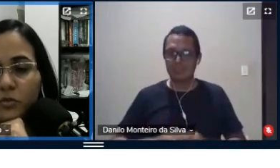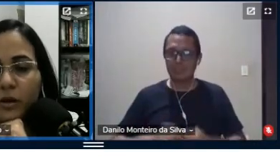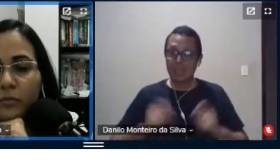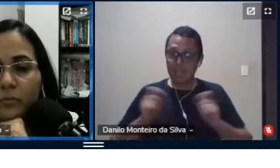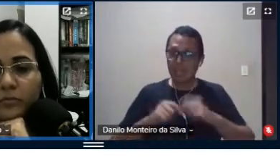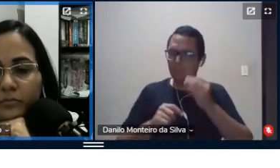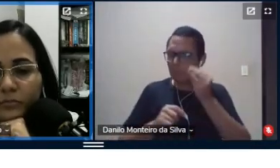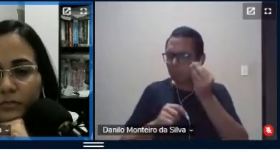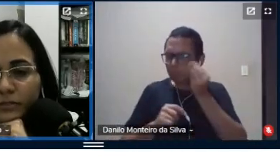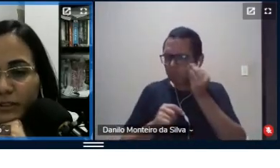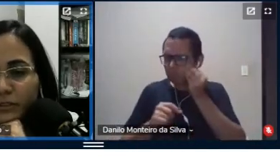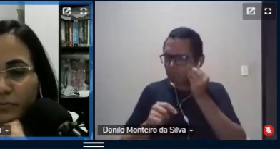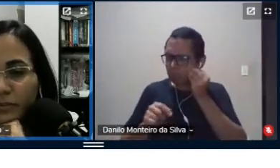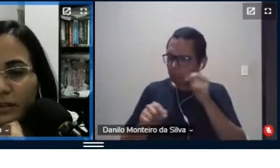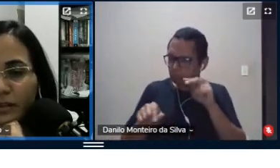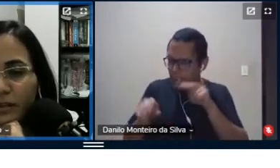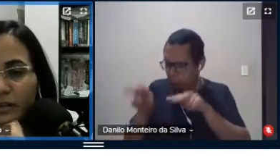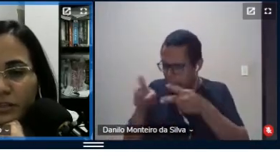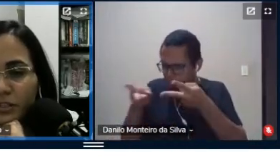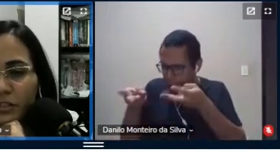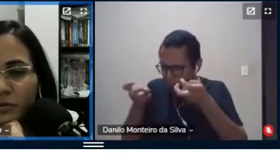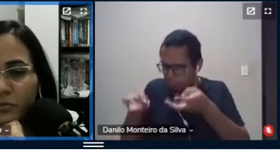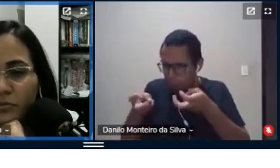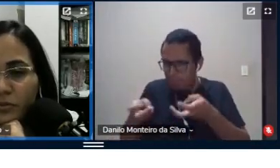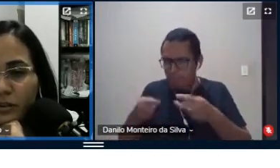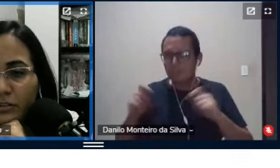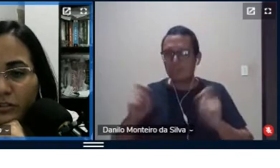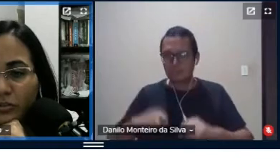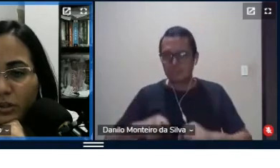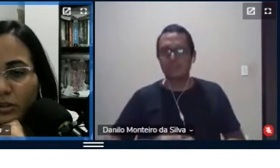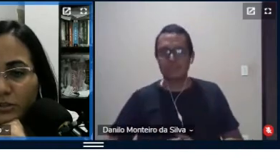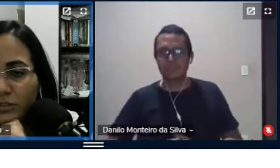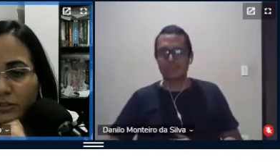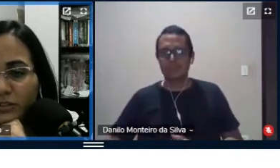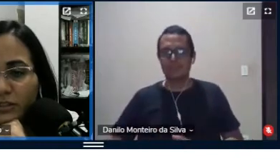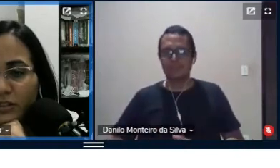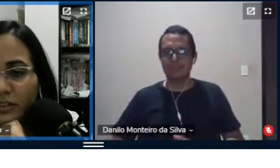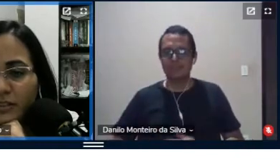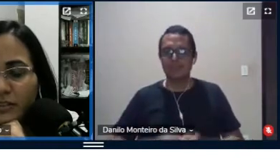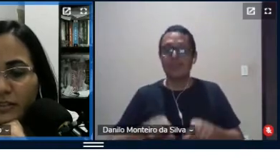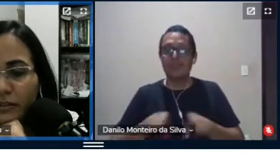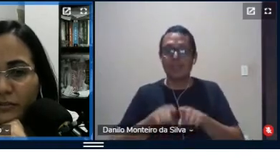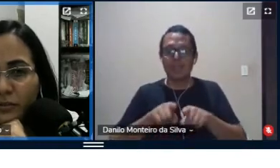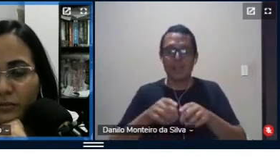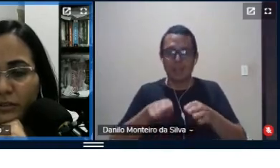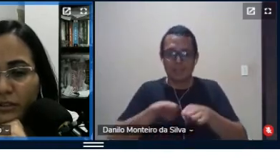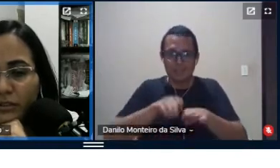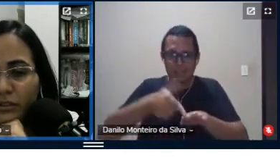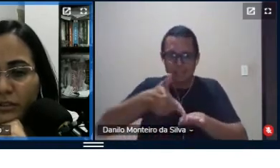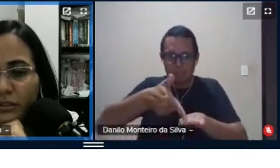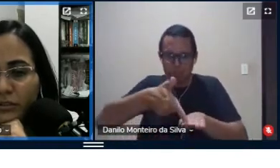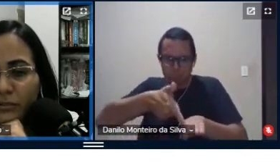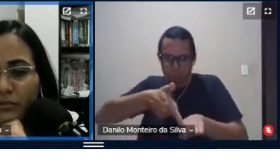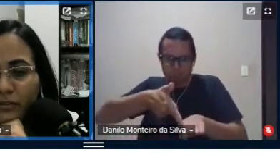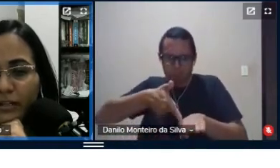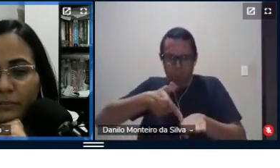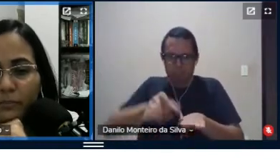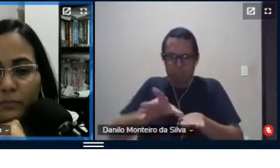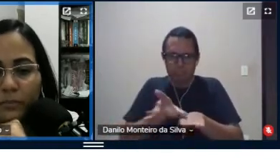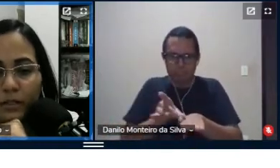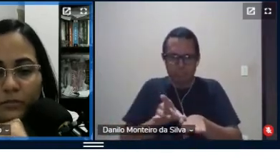inspeção visual, tá? A gente tem como ver, ó, em soldas, tá faltando aqui, ó,